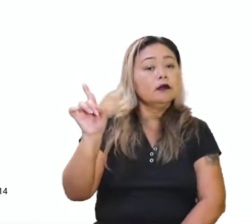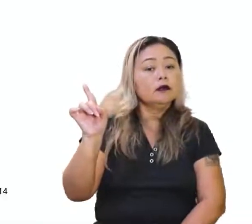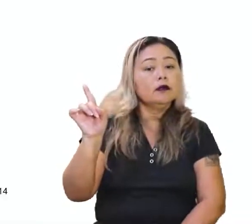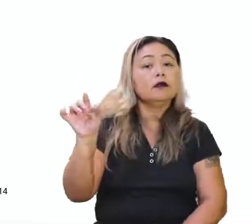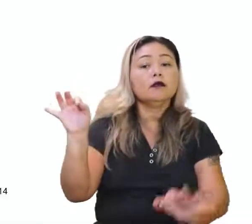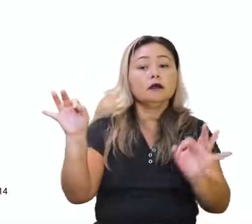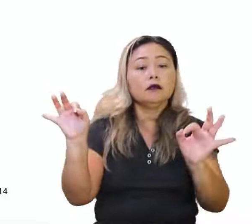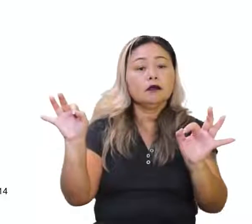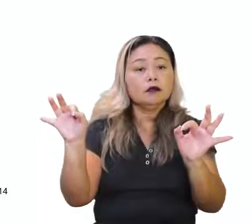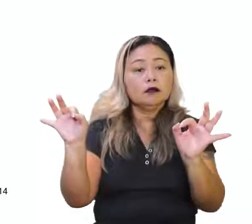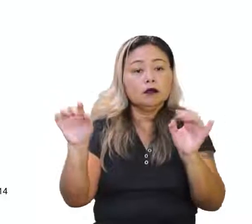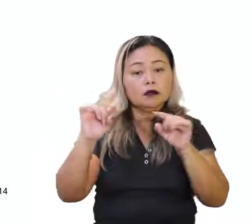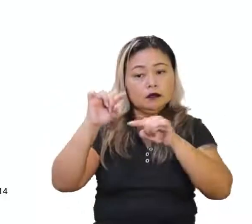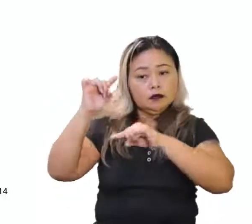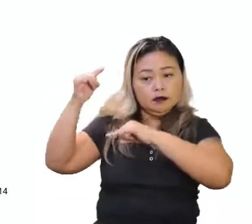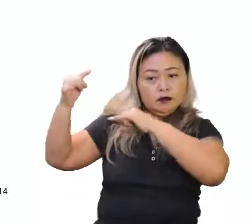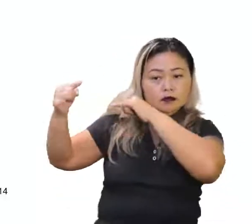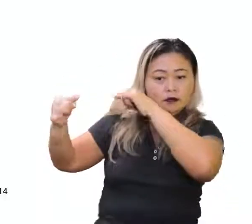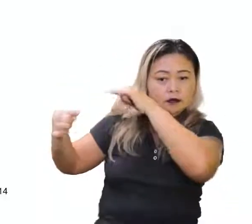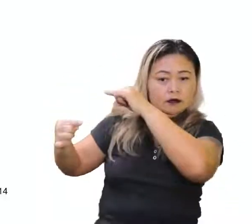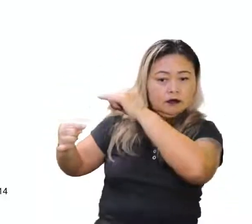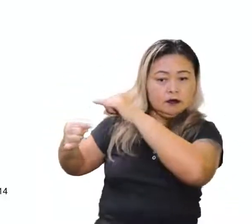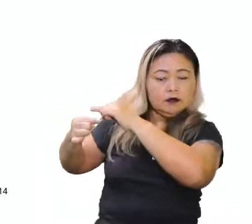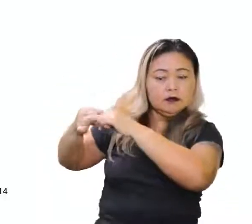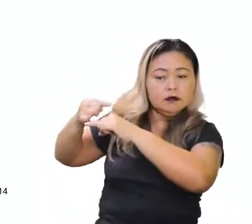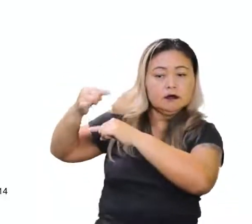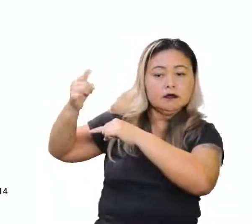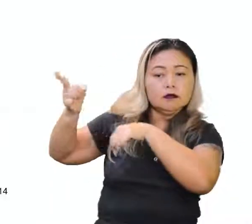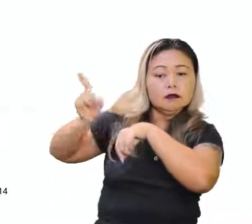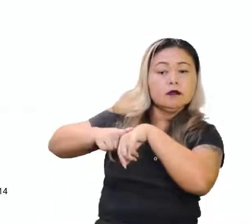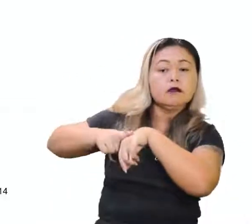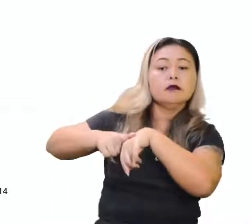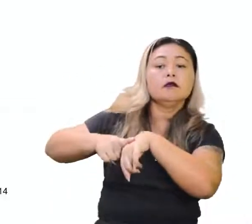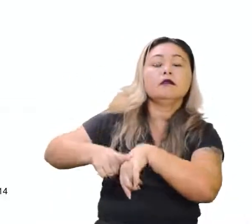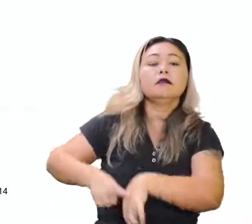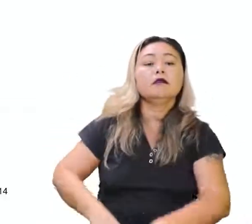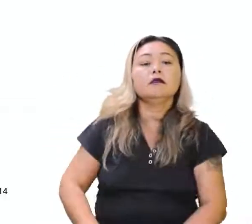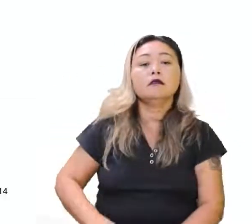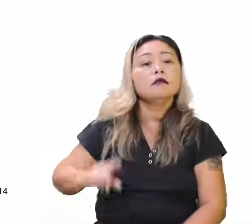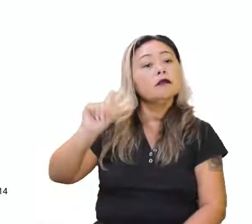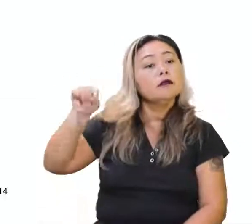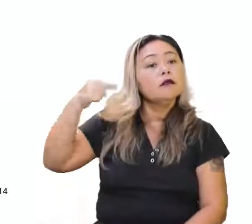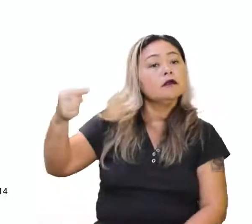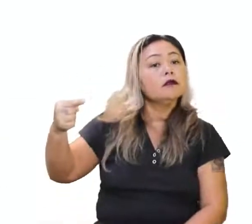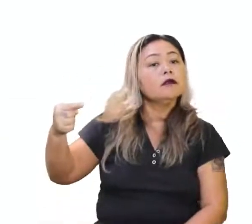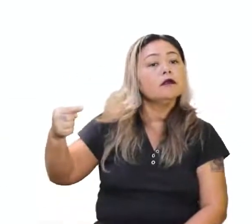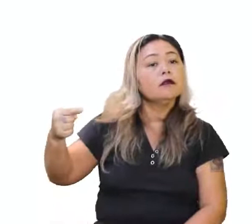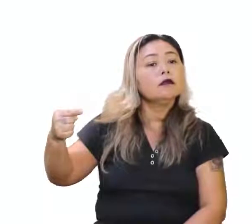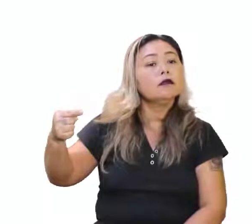Então, aqui está o ciclo, né, de contaminação. Vamos para a próxima? Vamos.